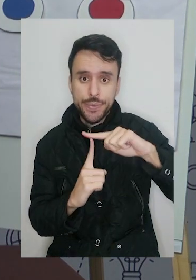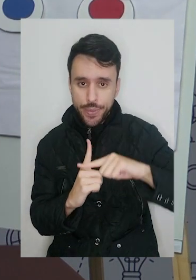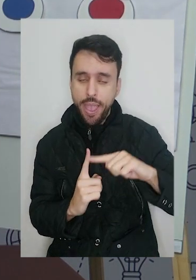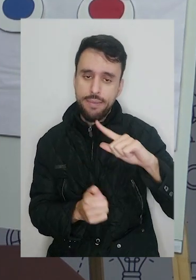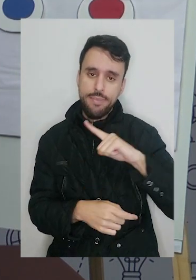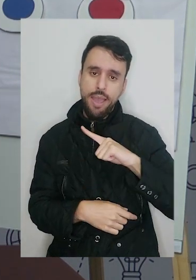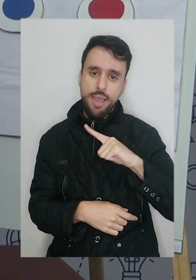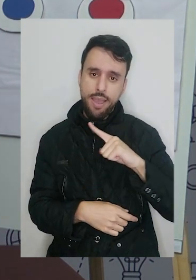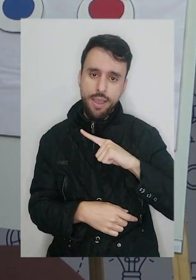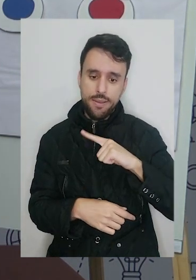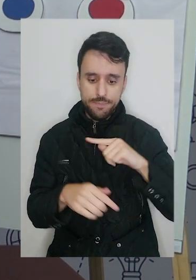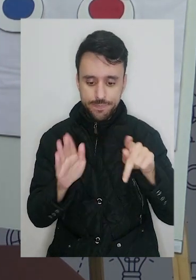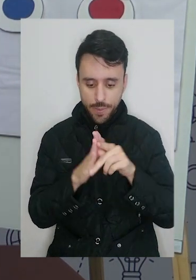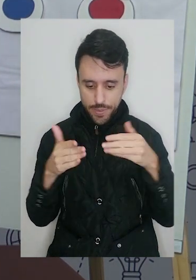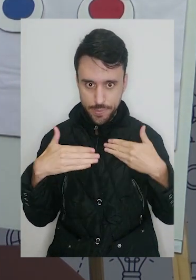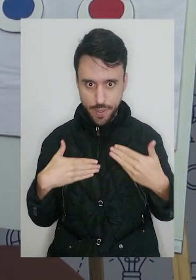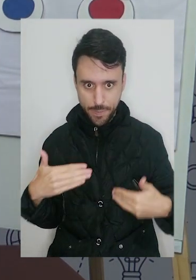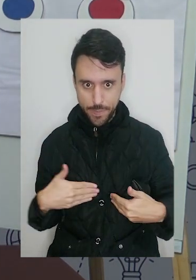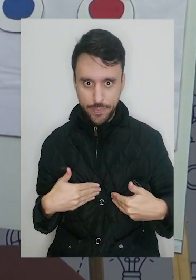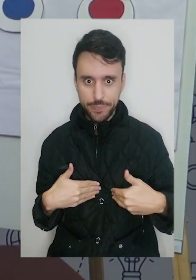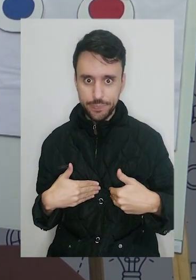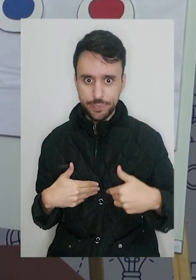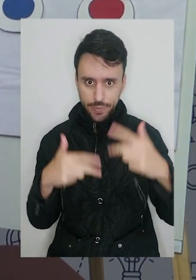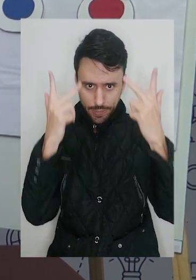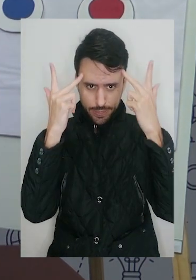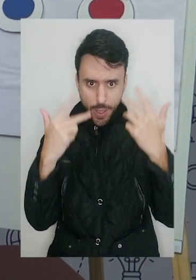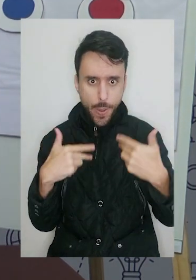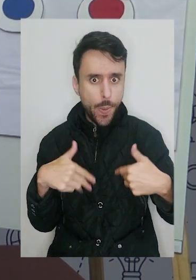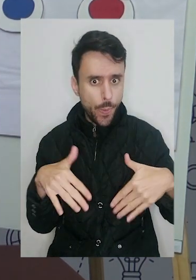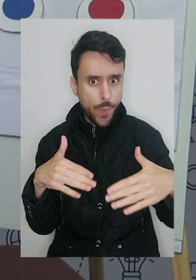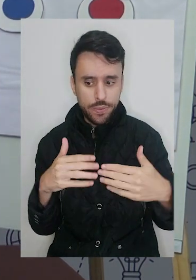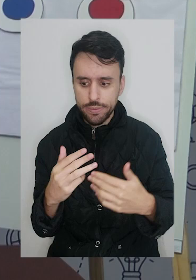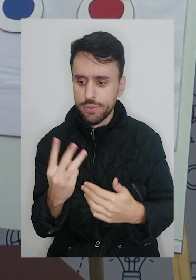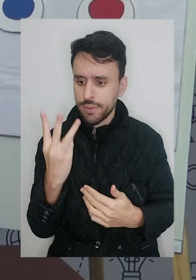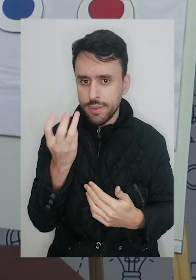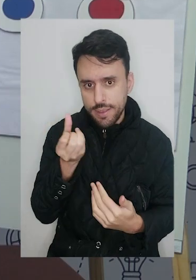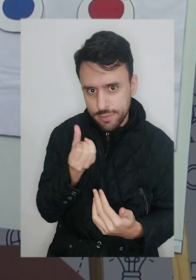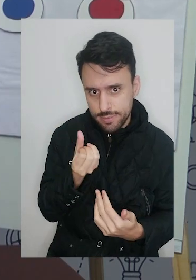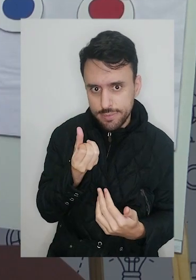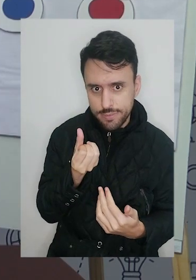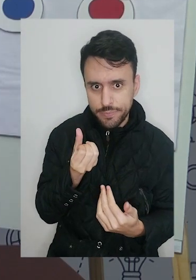é a temperatura aqui do nosso corpo normal, entre 36 e